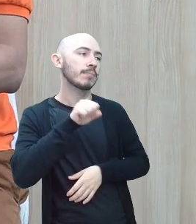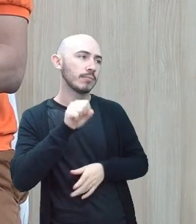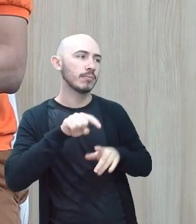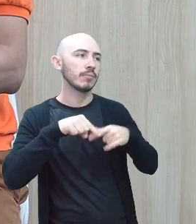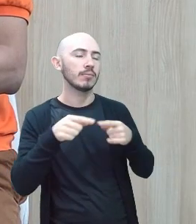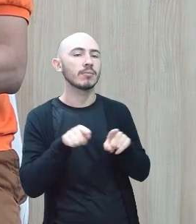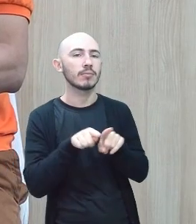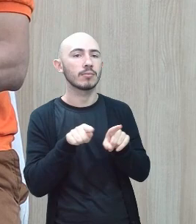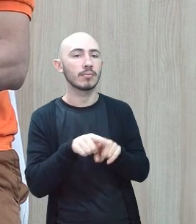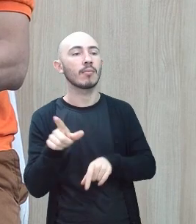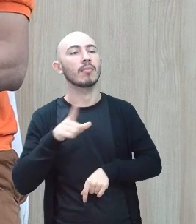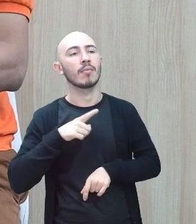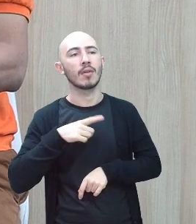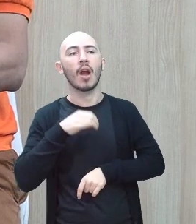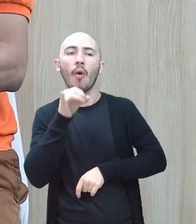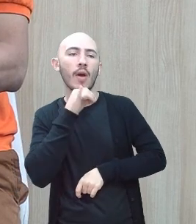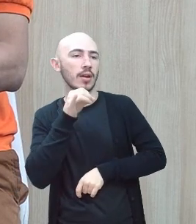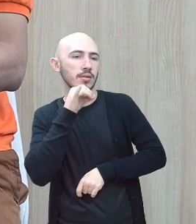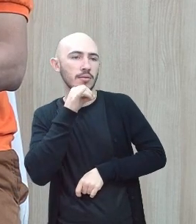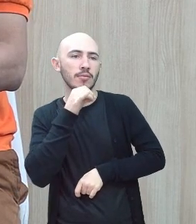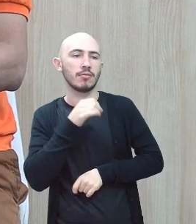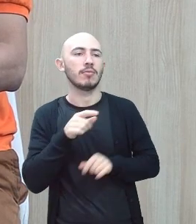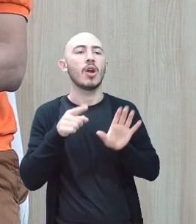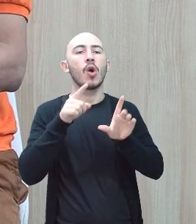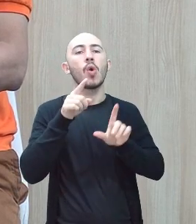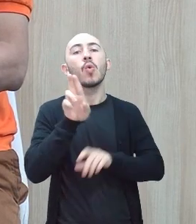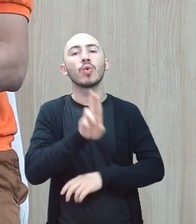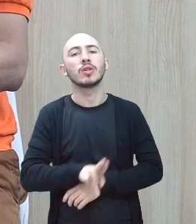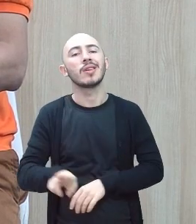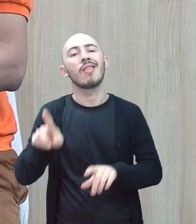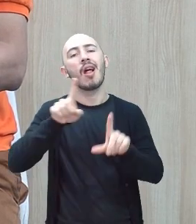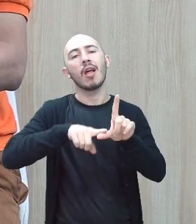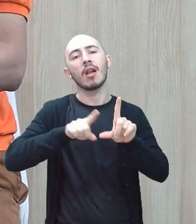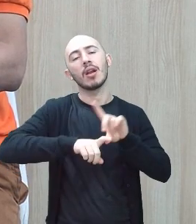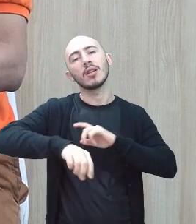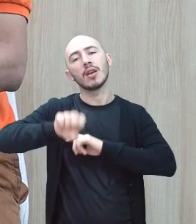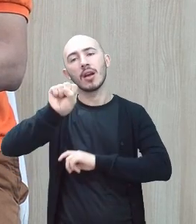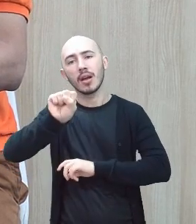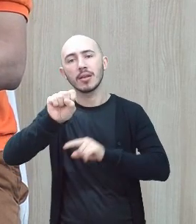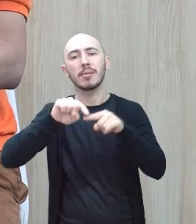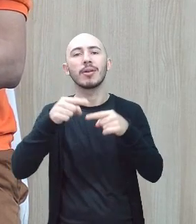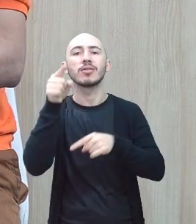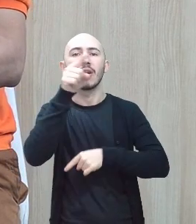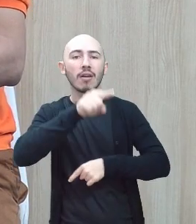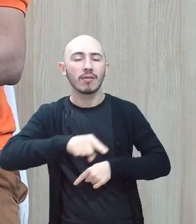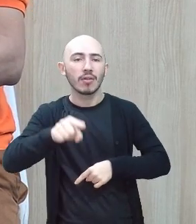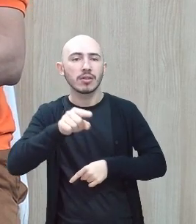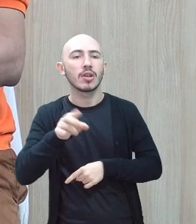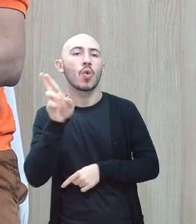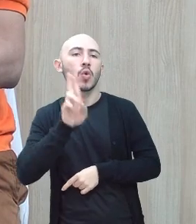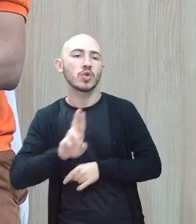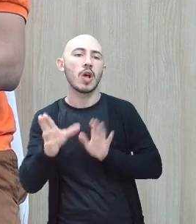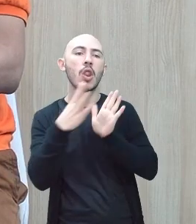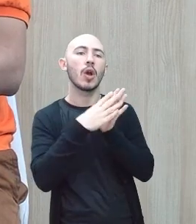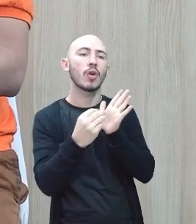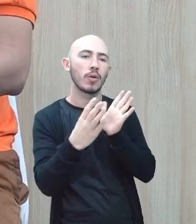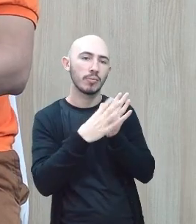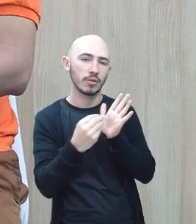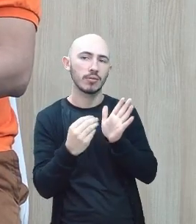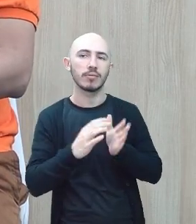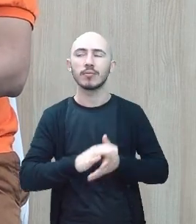sopa sem sal. Seja o que for, o importante é você ficar atento a esse detalhe para você não cometer o erro de falar uma coisa pela